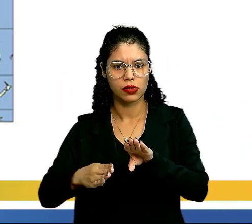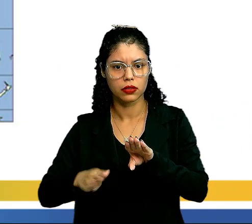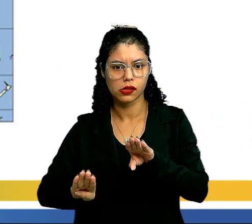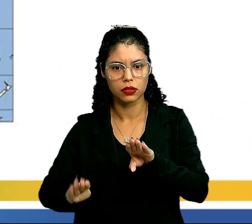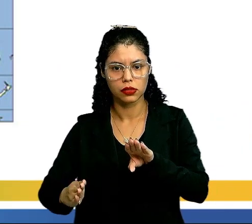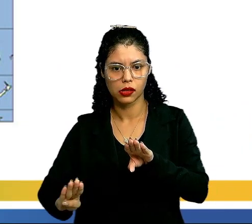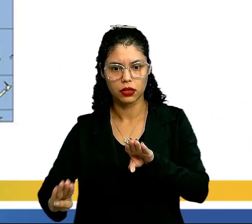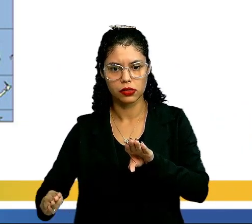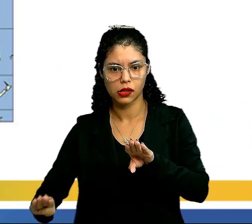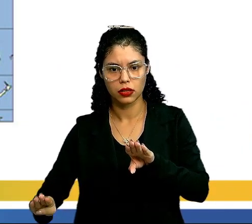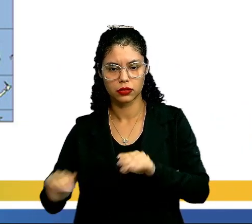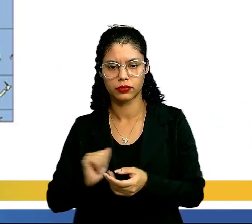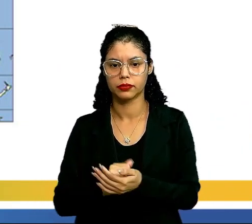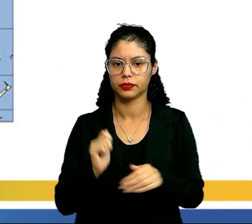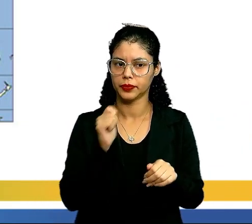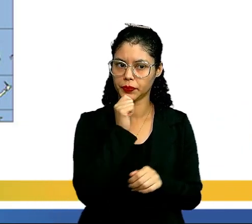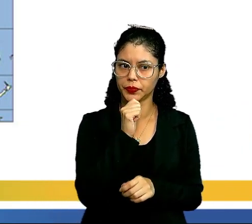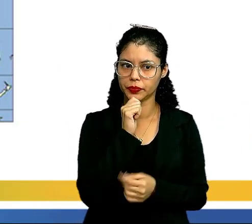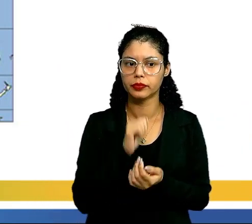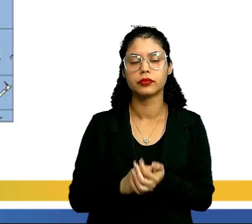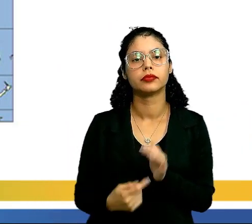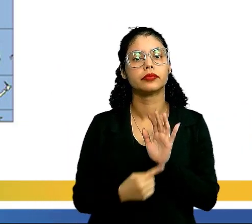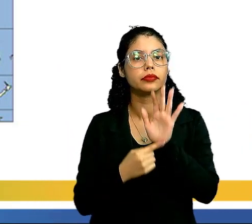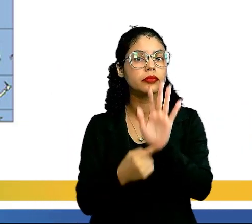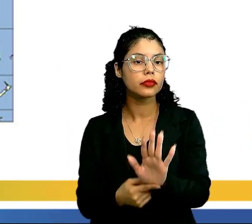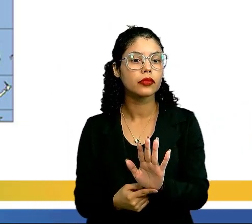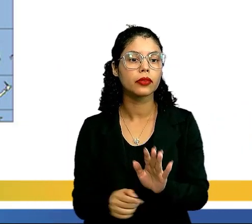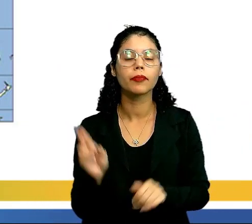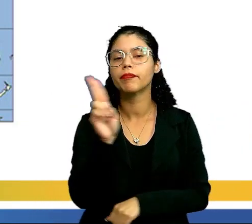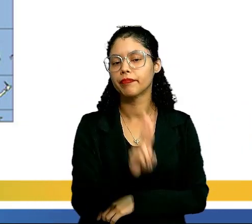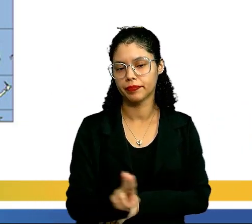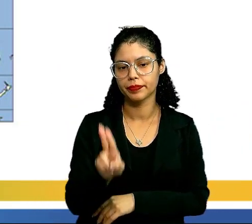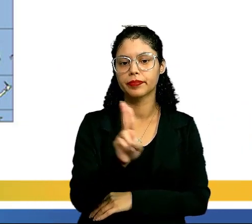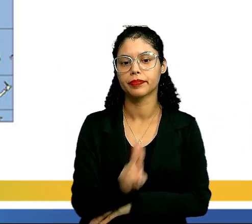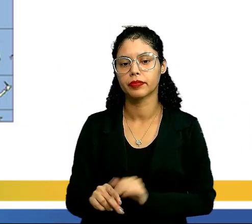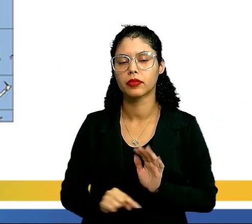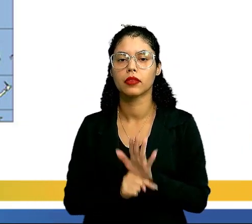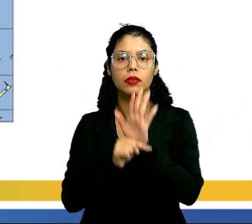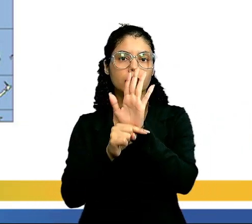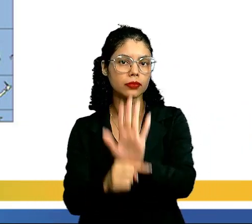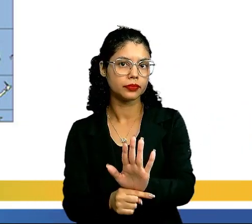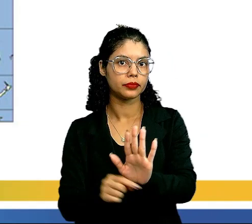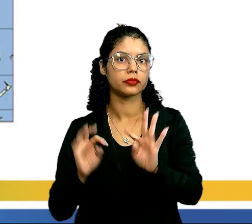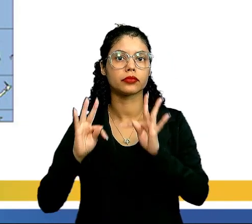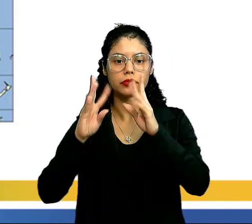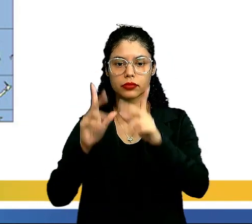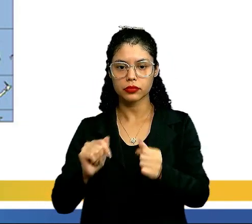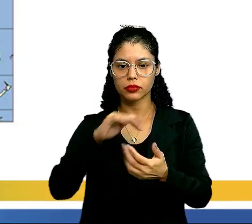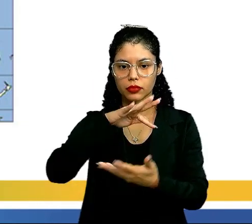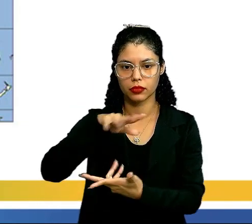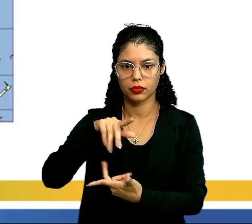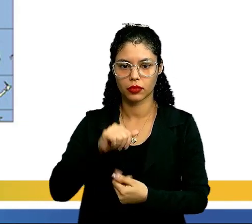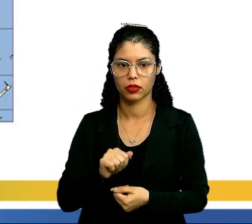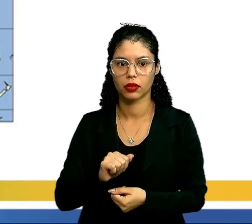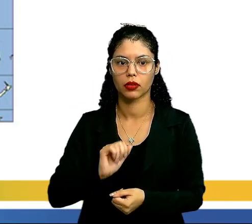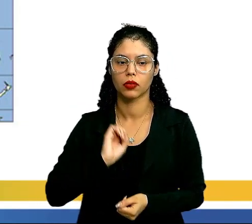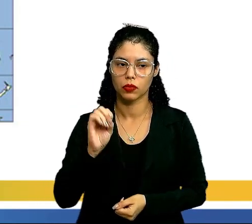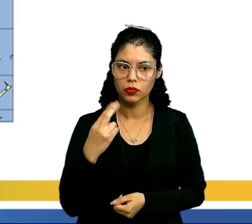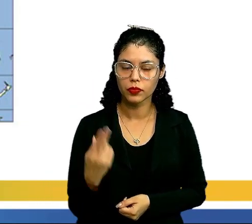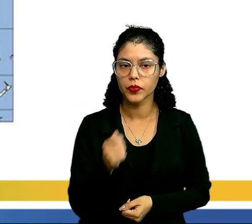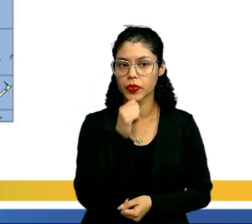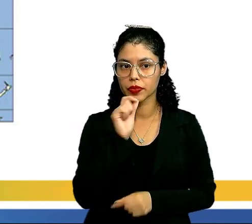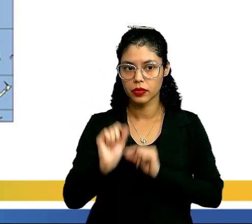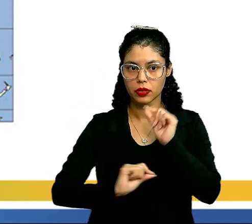deformações. É a projeção, inclusive, mais usada para a representação total da Terra. Ou seja,